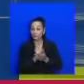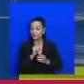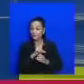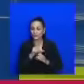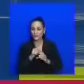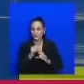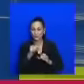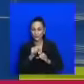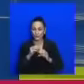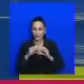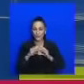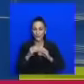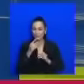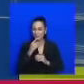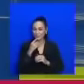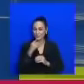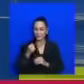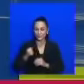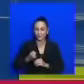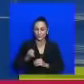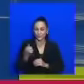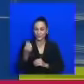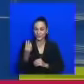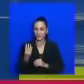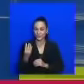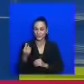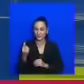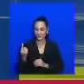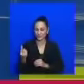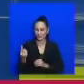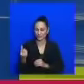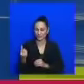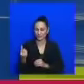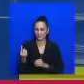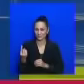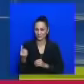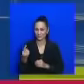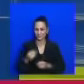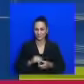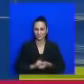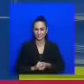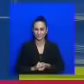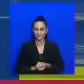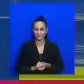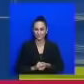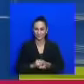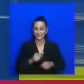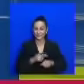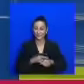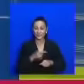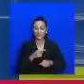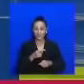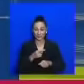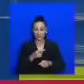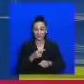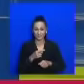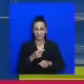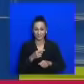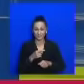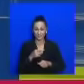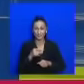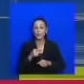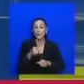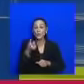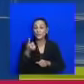sorteando. Bola vermelha, número 41. Vermelha, 41. E agora?